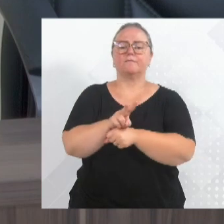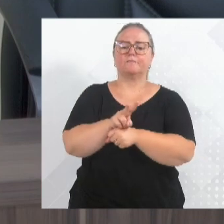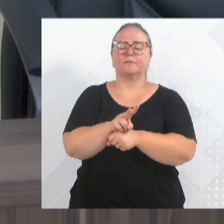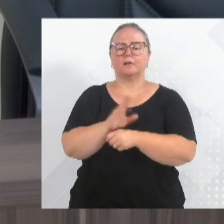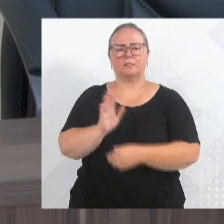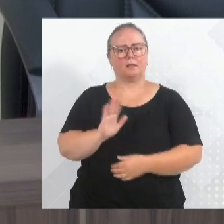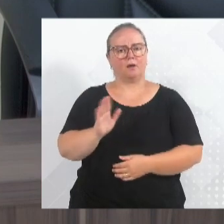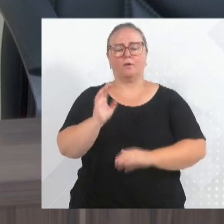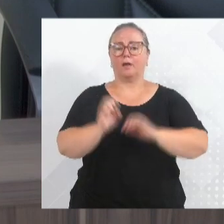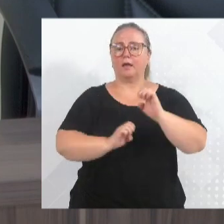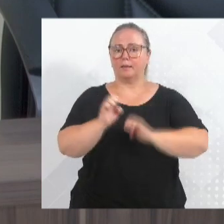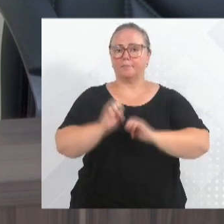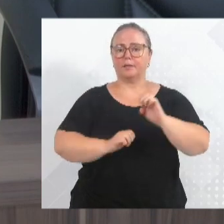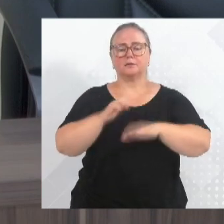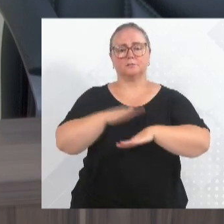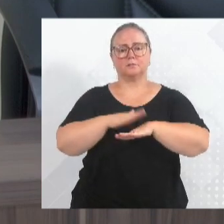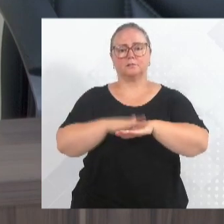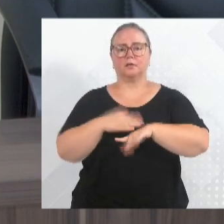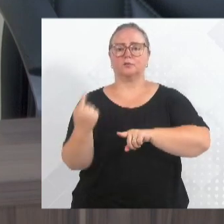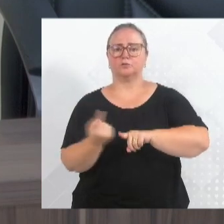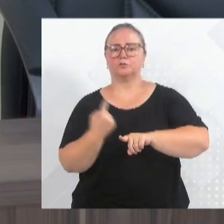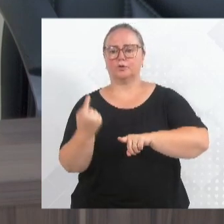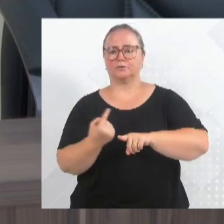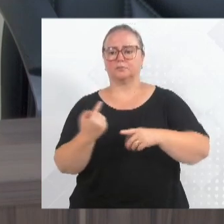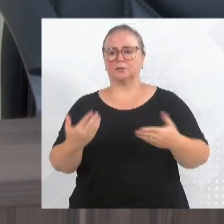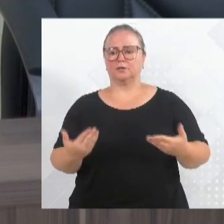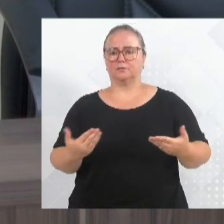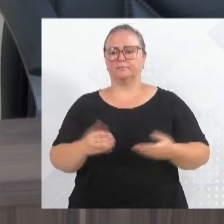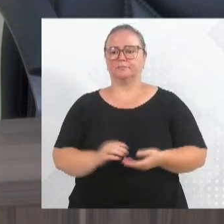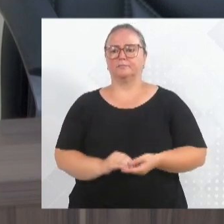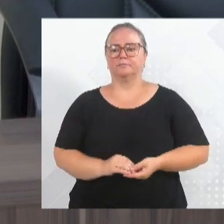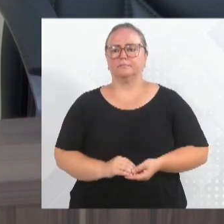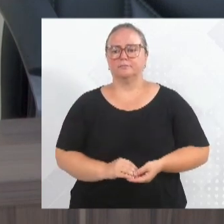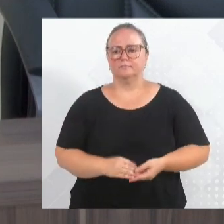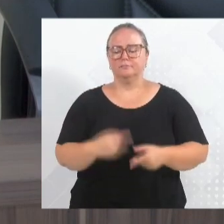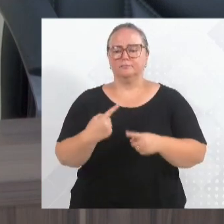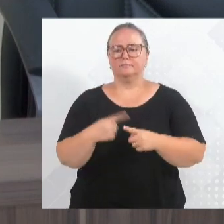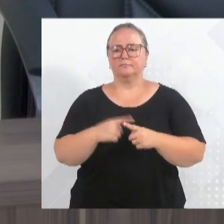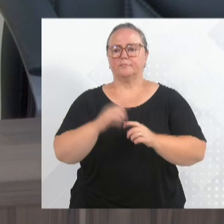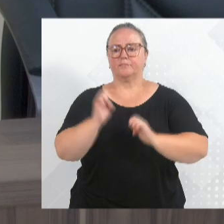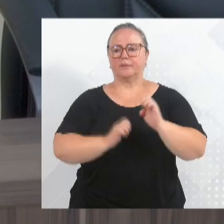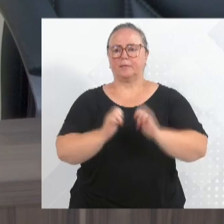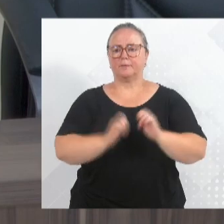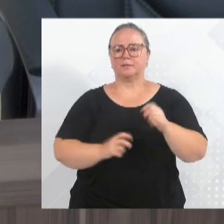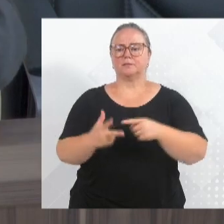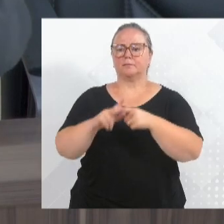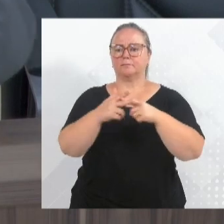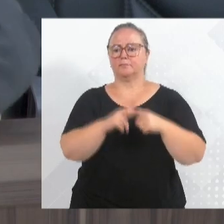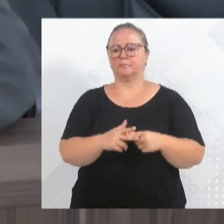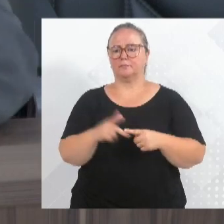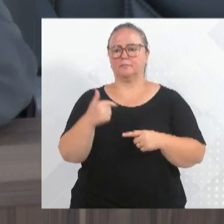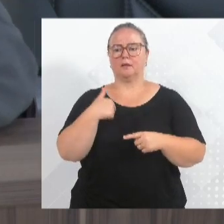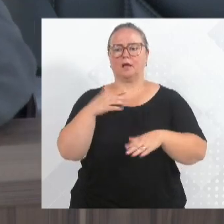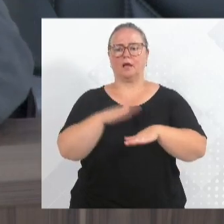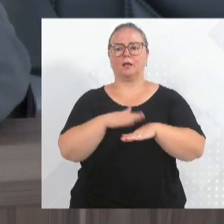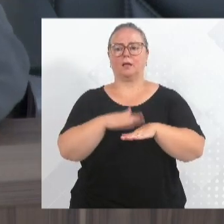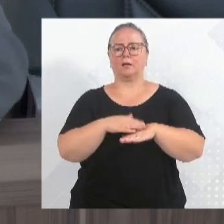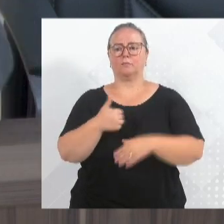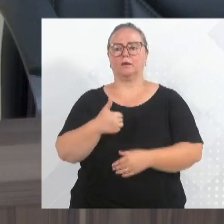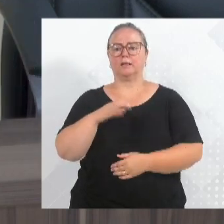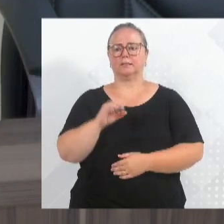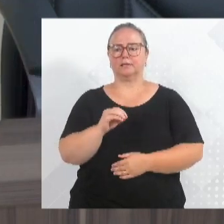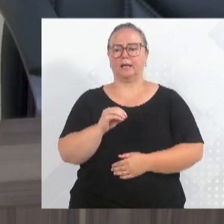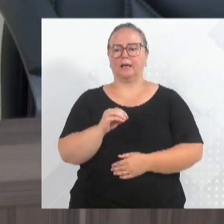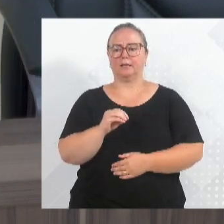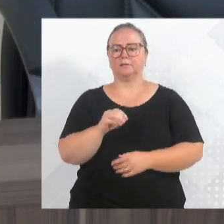para elas mesmas se fiscalizarem, porque se eu contratar uma empresa que vai lá fazer a manutenção, daí ele vai depois dizer que não, eu abri 10 metros